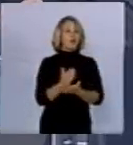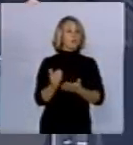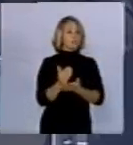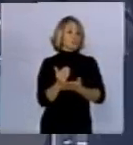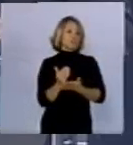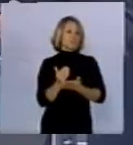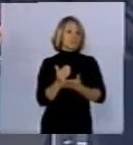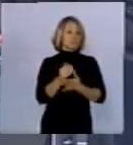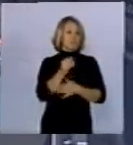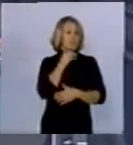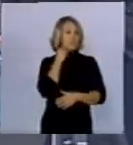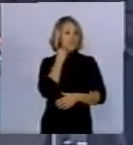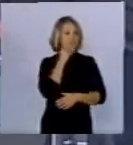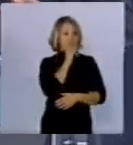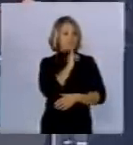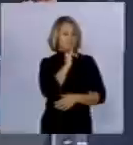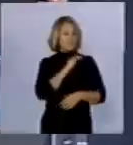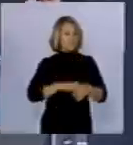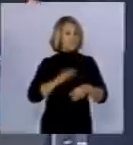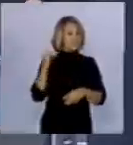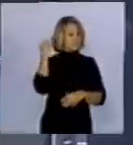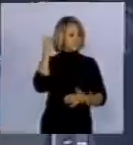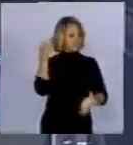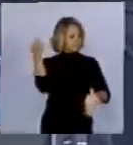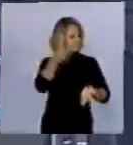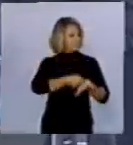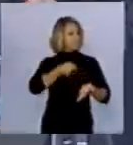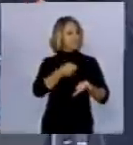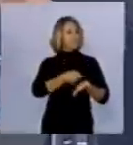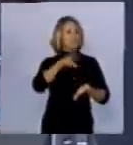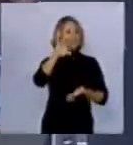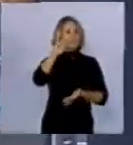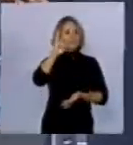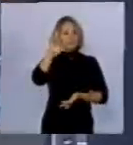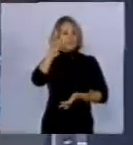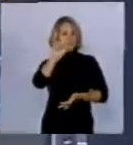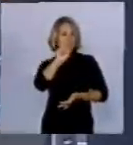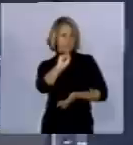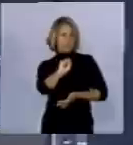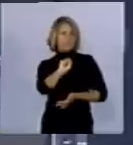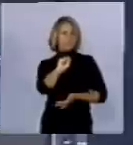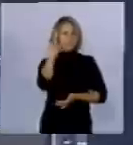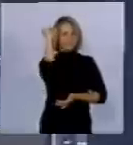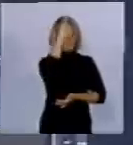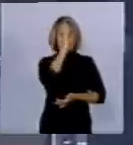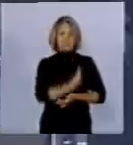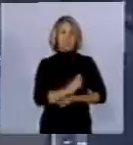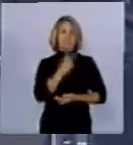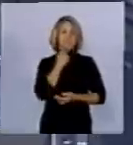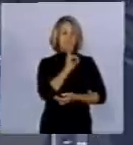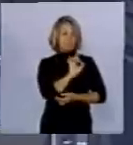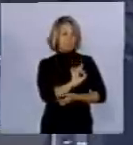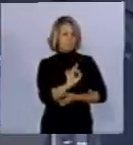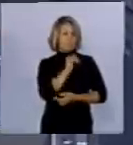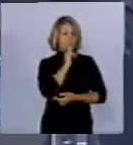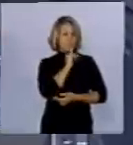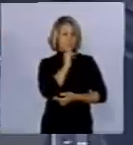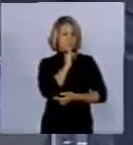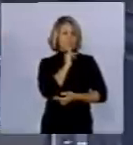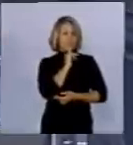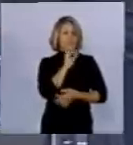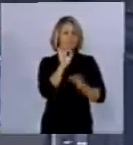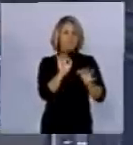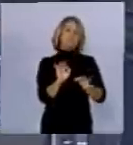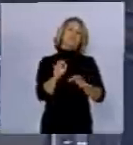mais notórios de imposição de cotas de conteúdo nacional e não é preciso dizer que não por acaso são justamente